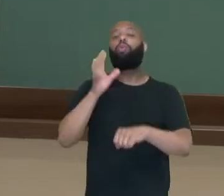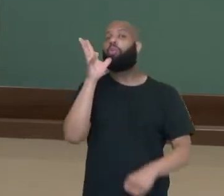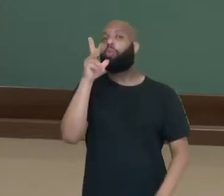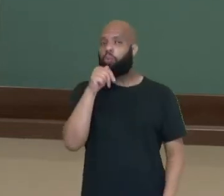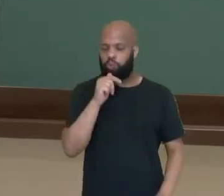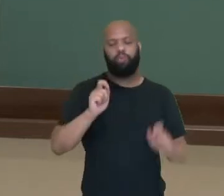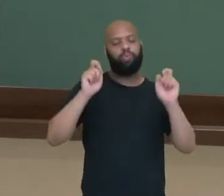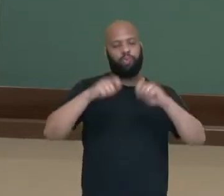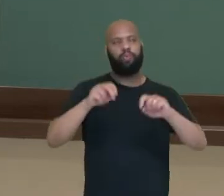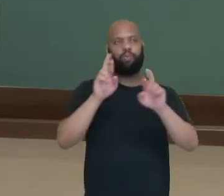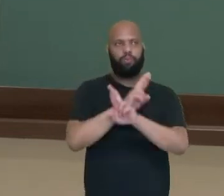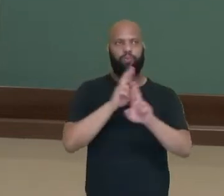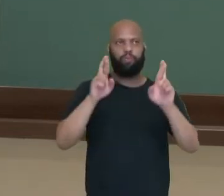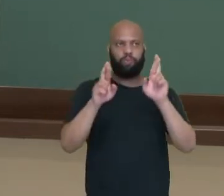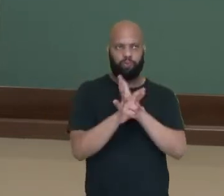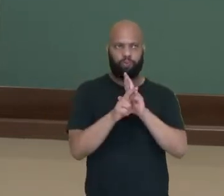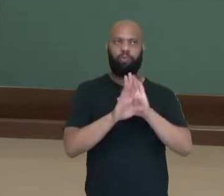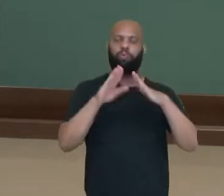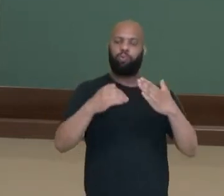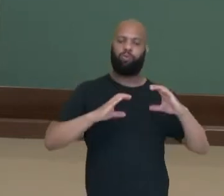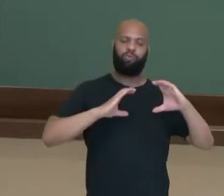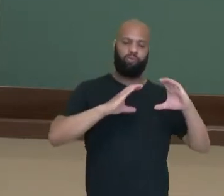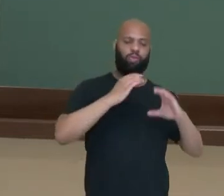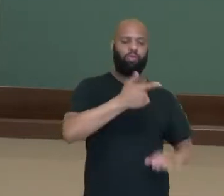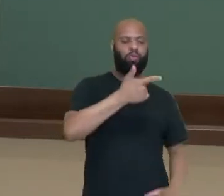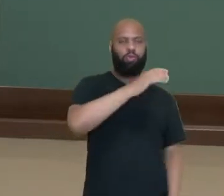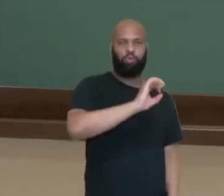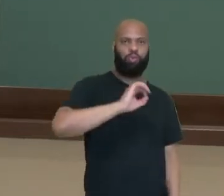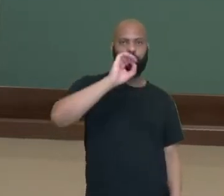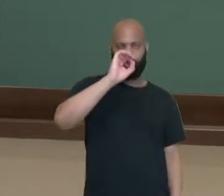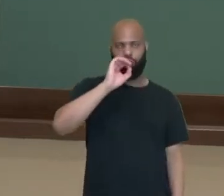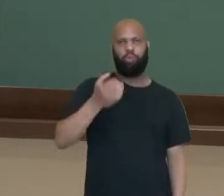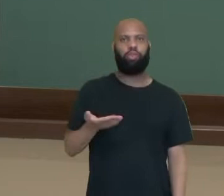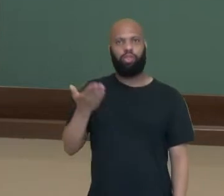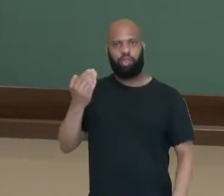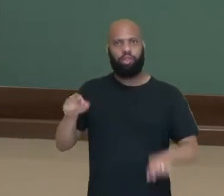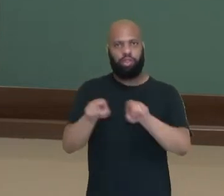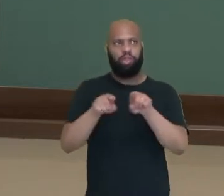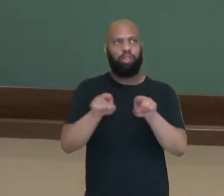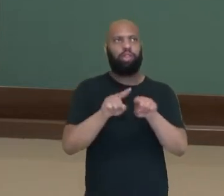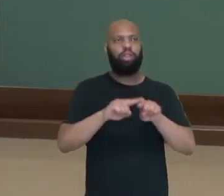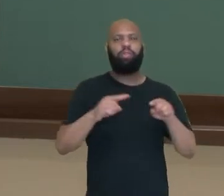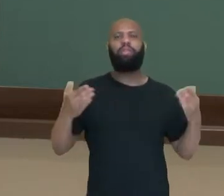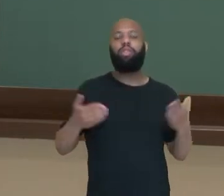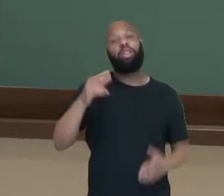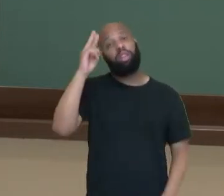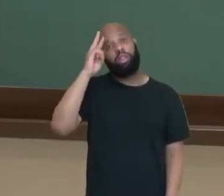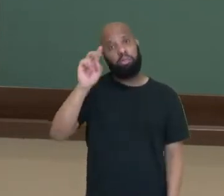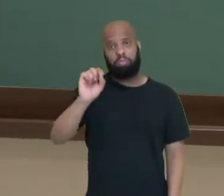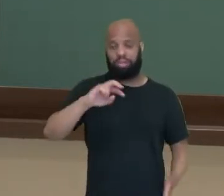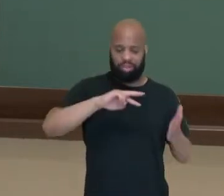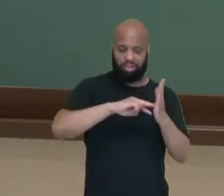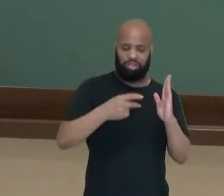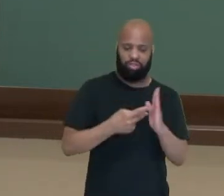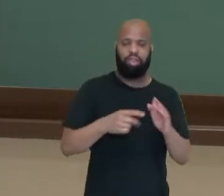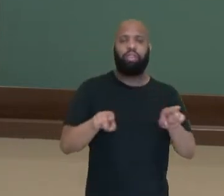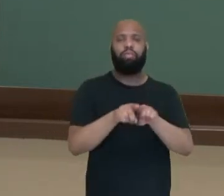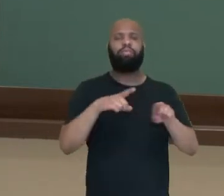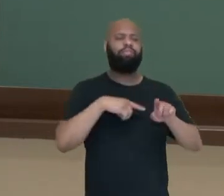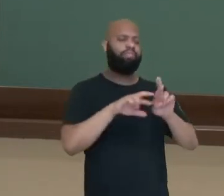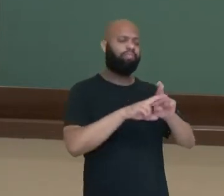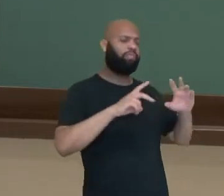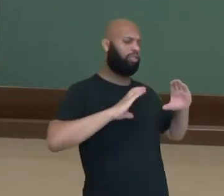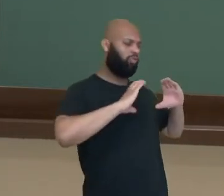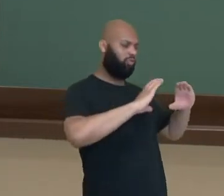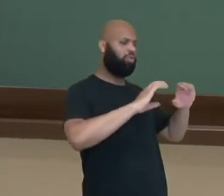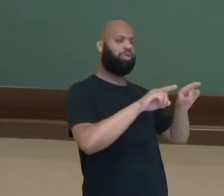Podemos sim enquadrar a função quadrática nessa situação. Mas vamos lembrar um pouquinho o que é e a diferença entre função